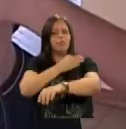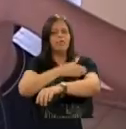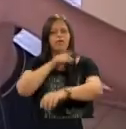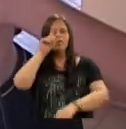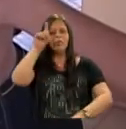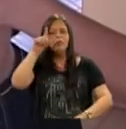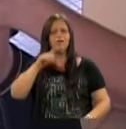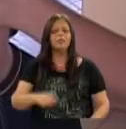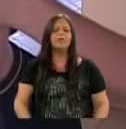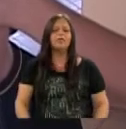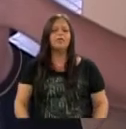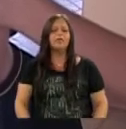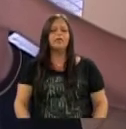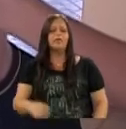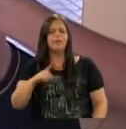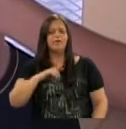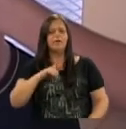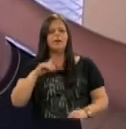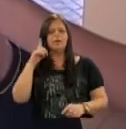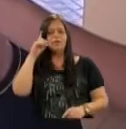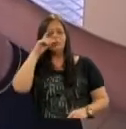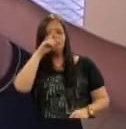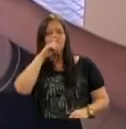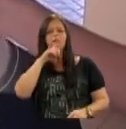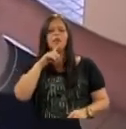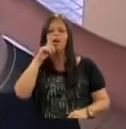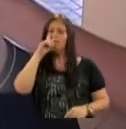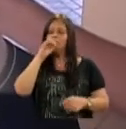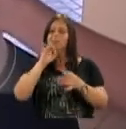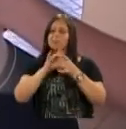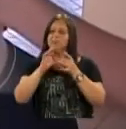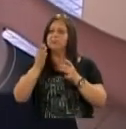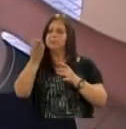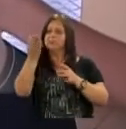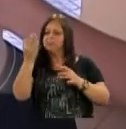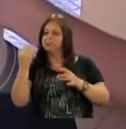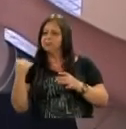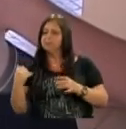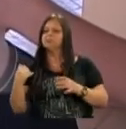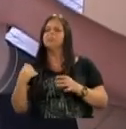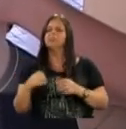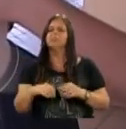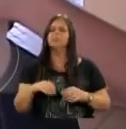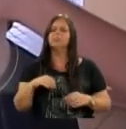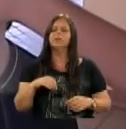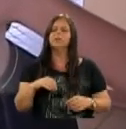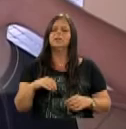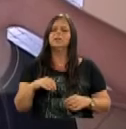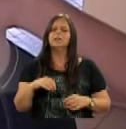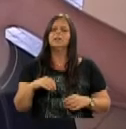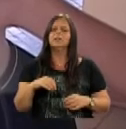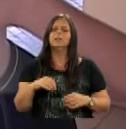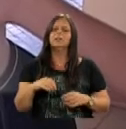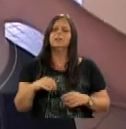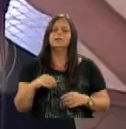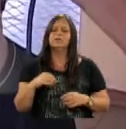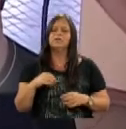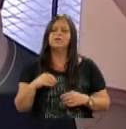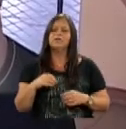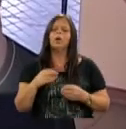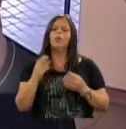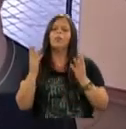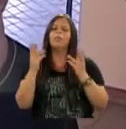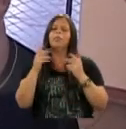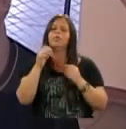até dificuldade é que a boate então a mãe deixou vinecka tem todo um aparato por trás dá pra fazer parte desse evento né os